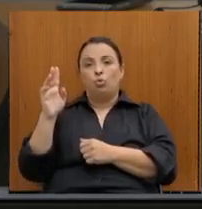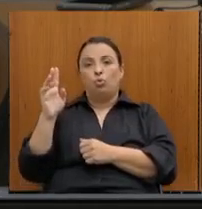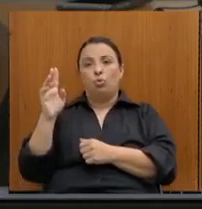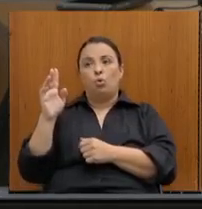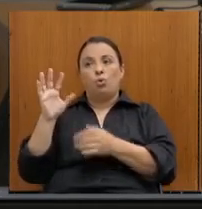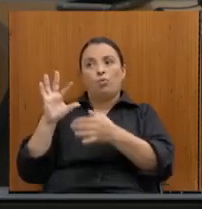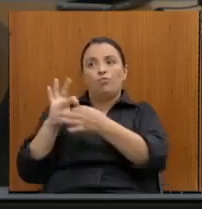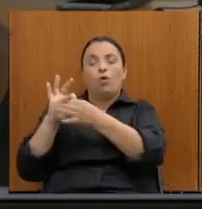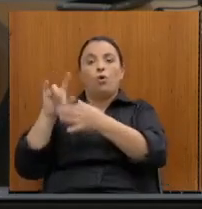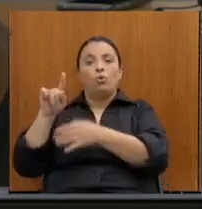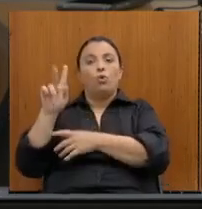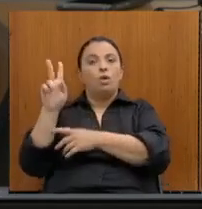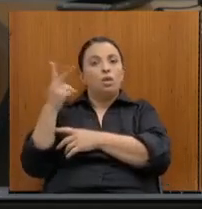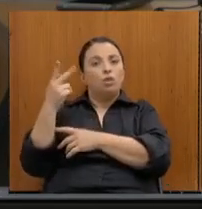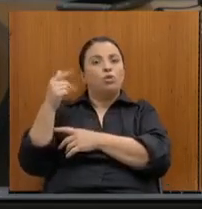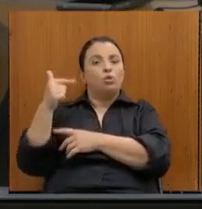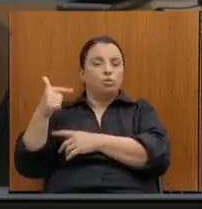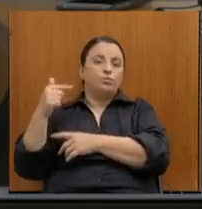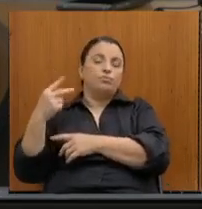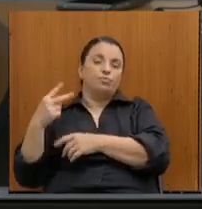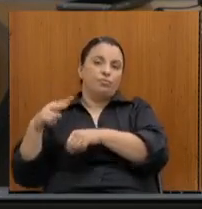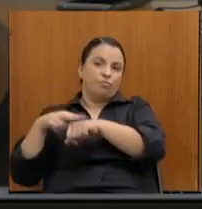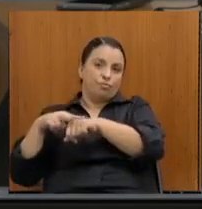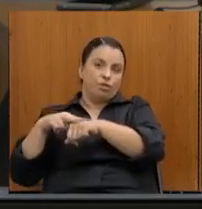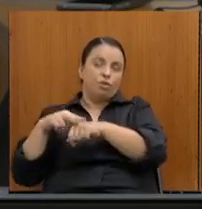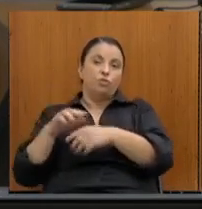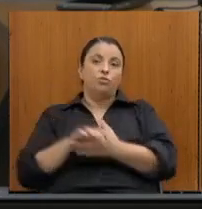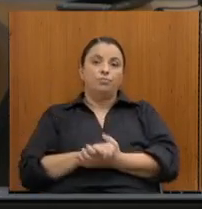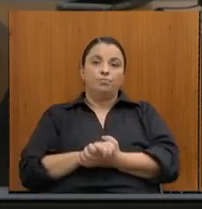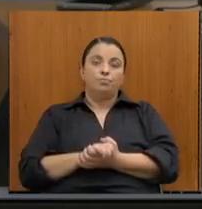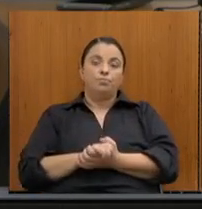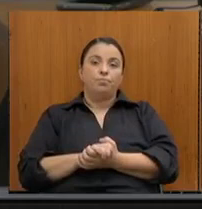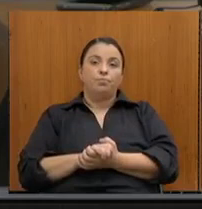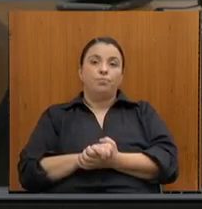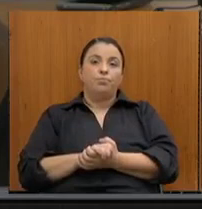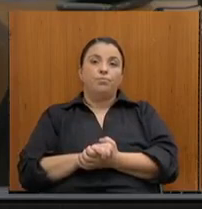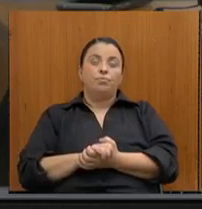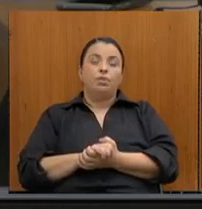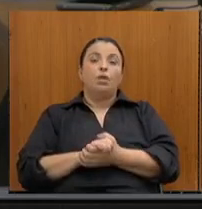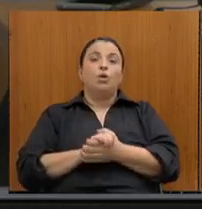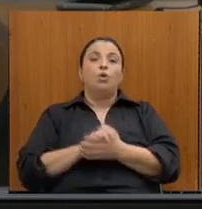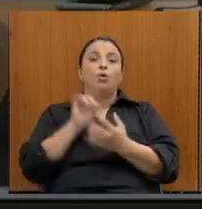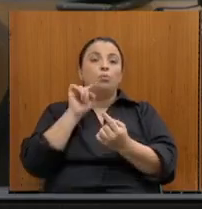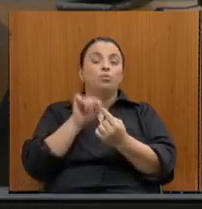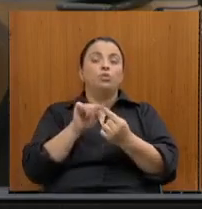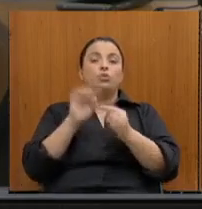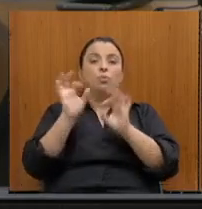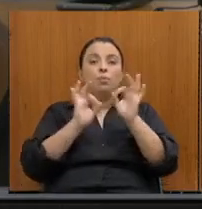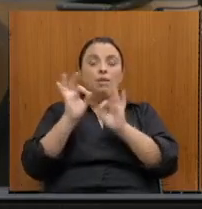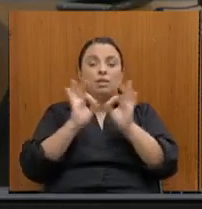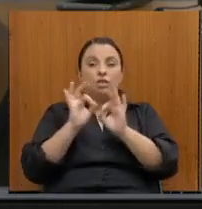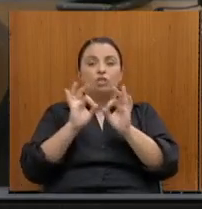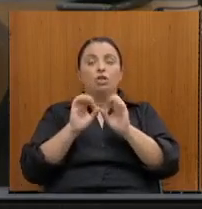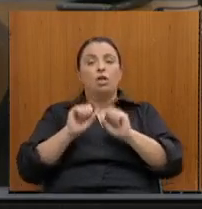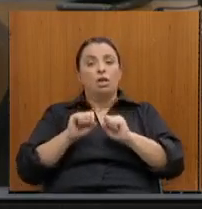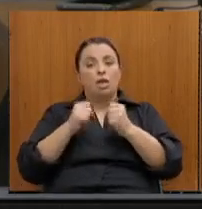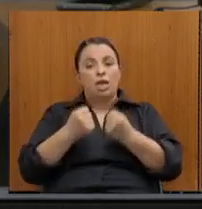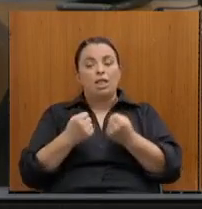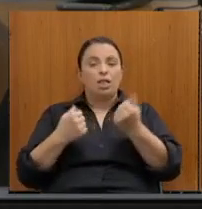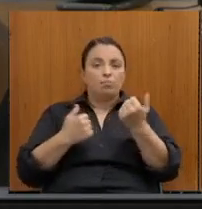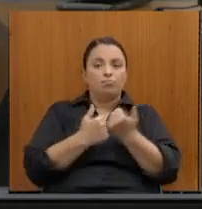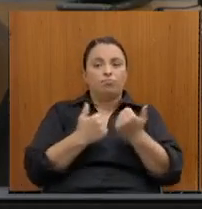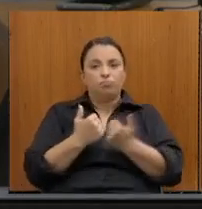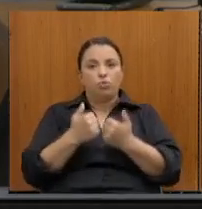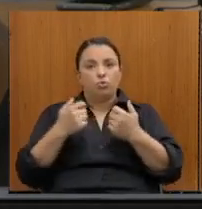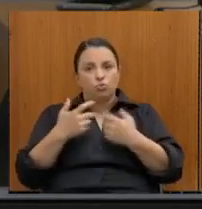agência Estadual de energia com finalidade de planejar e integrar os esforços